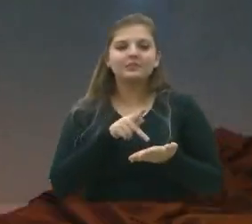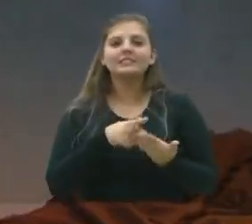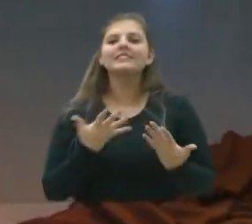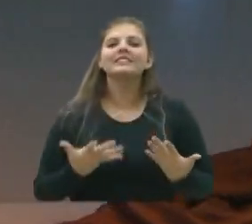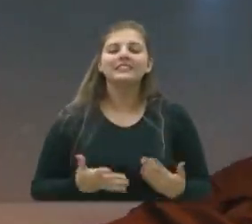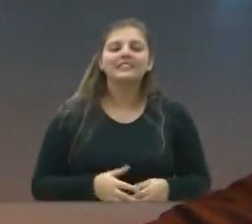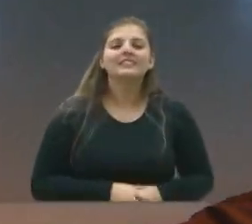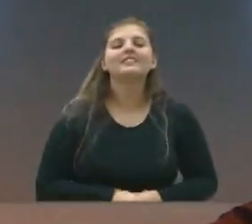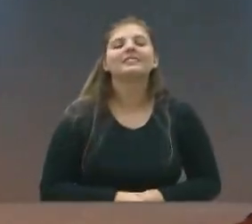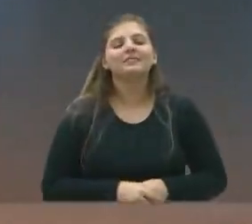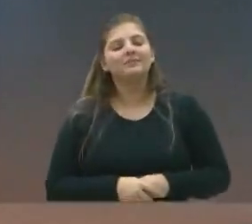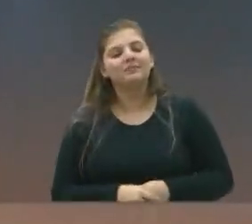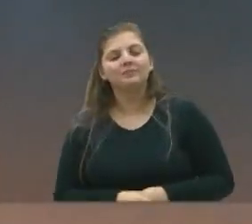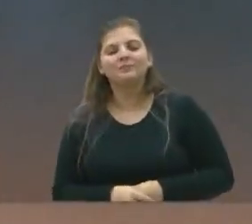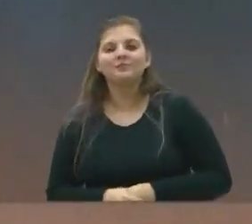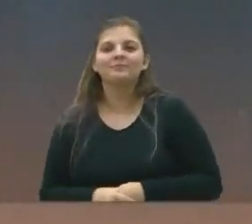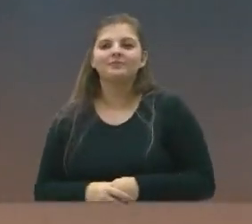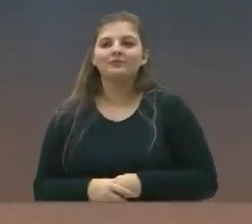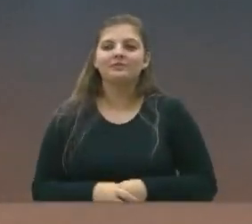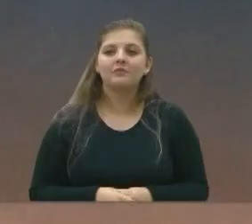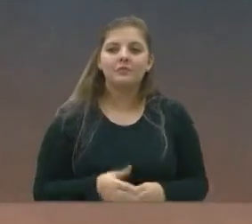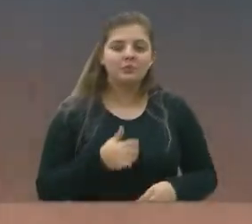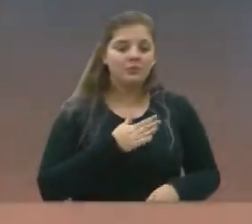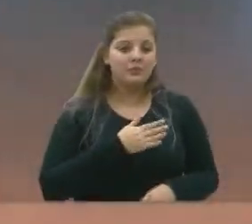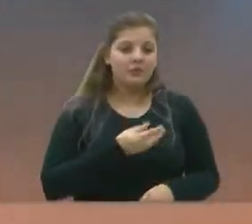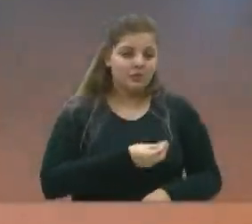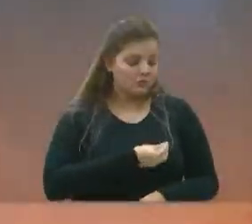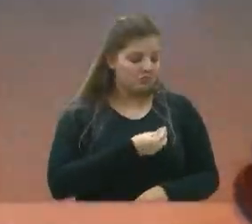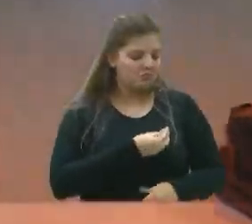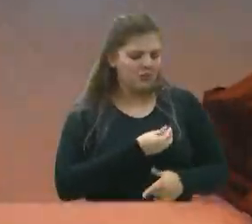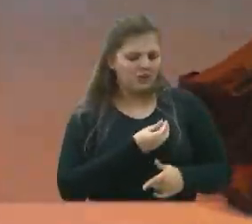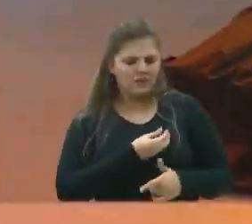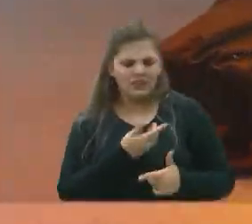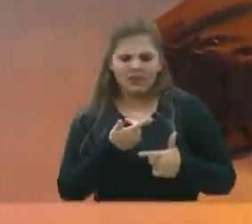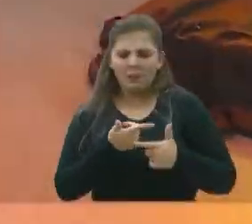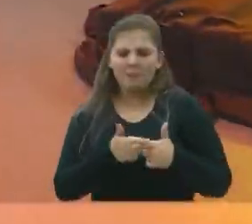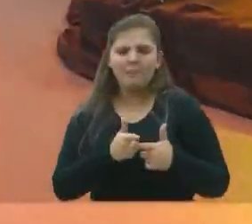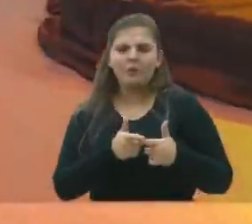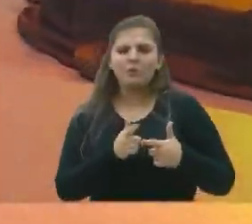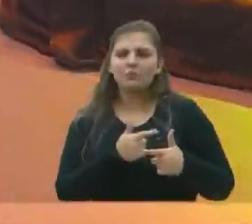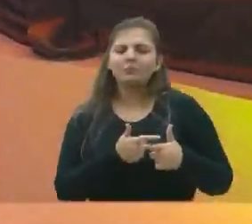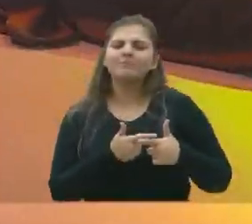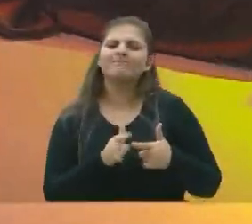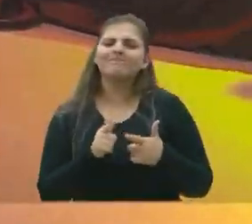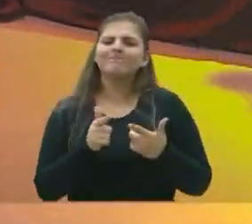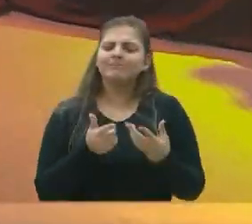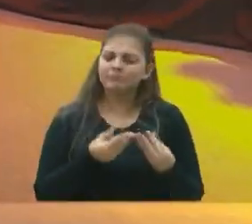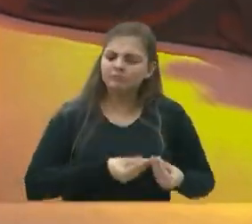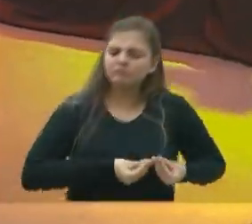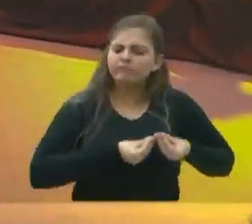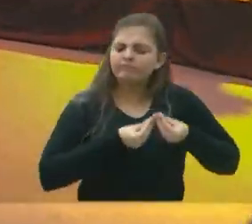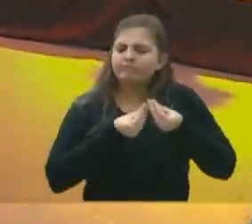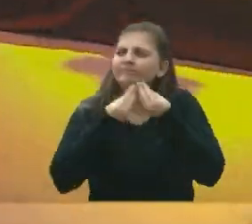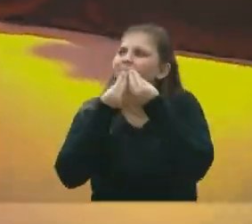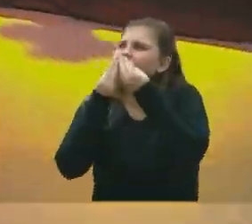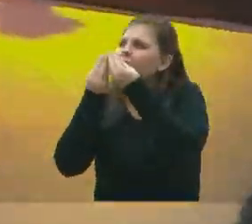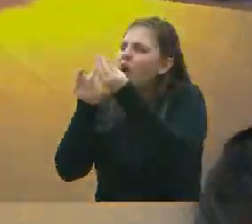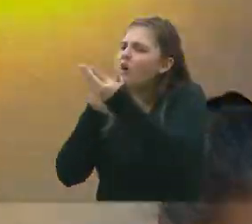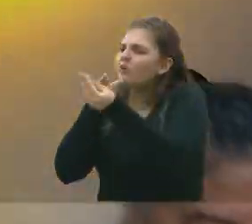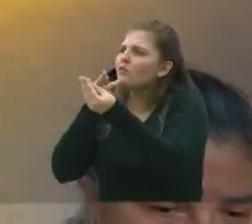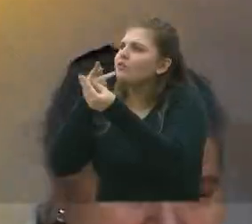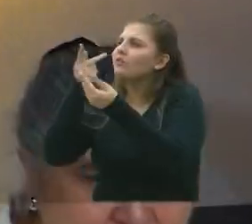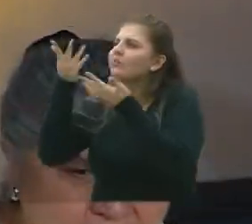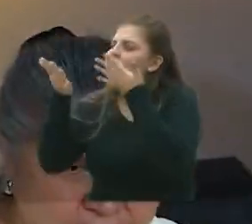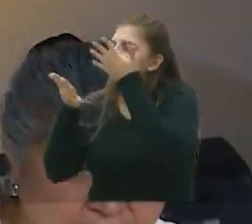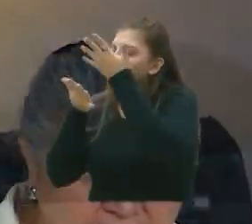viver. Entregue sua vida e seus problemas. Fale com